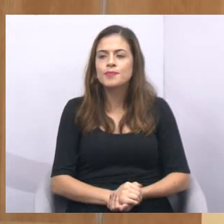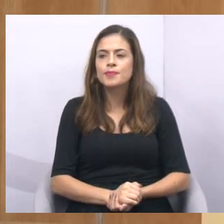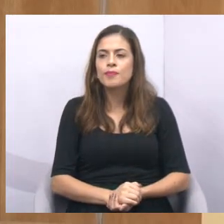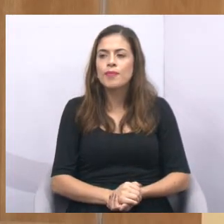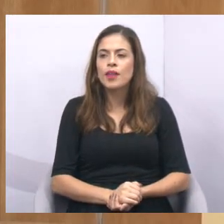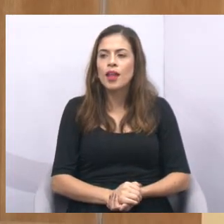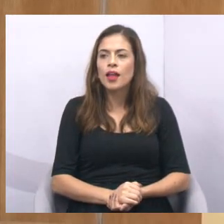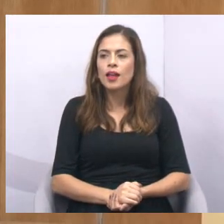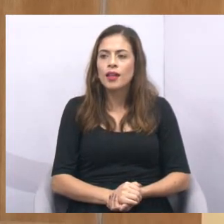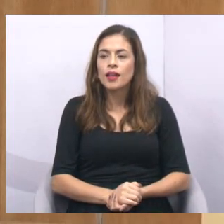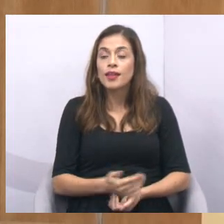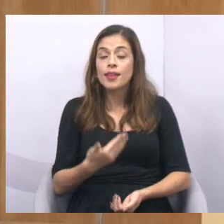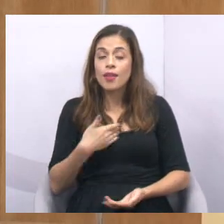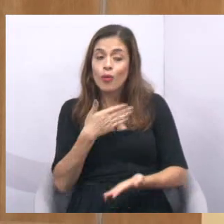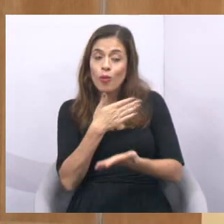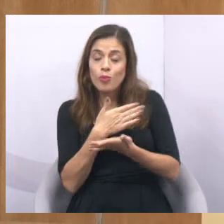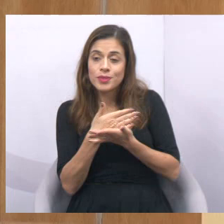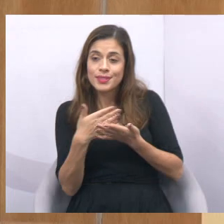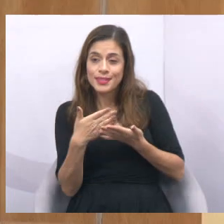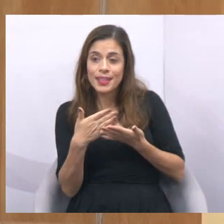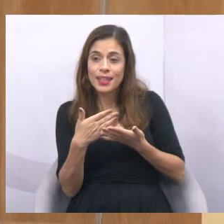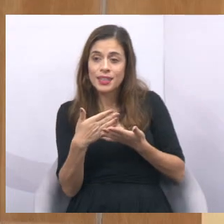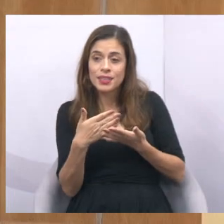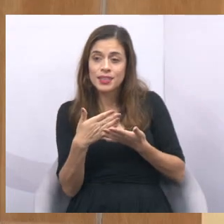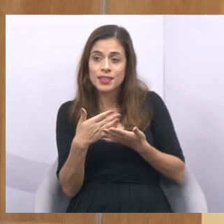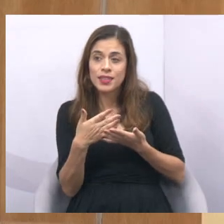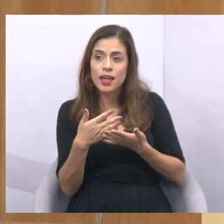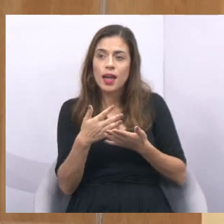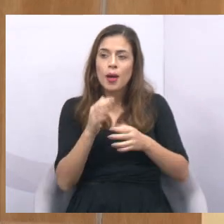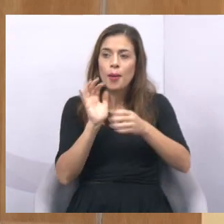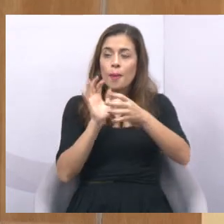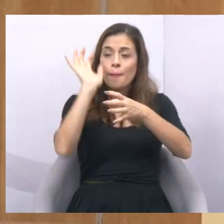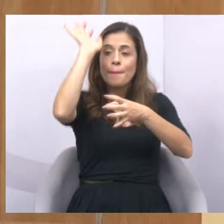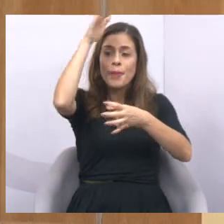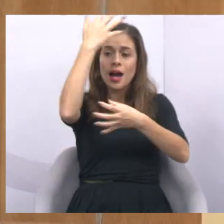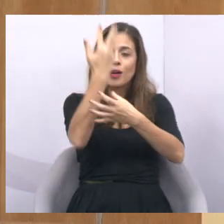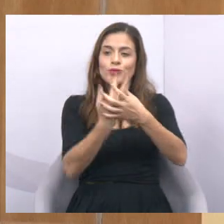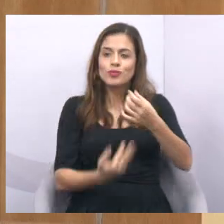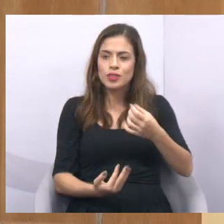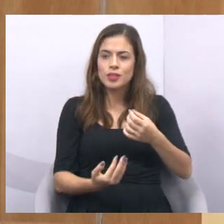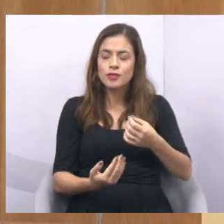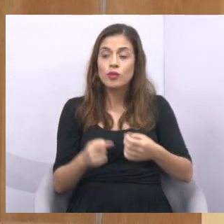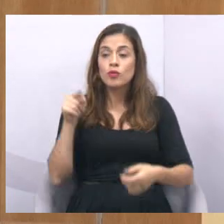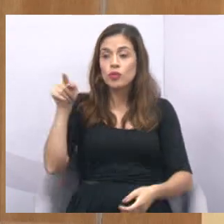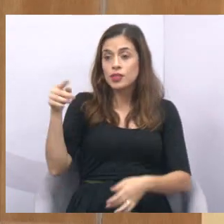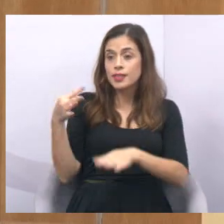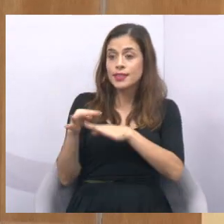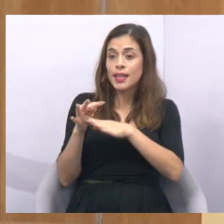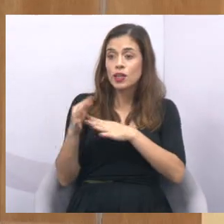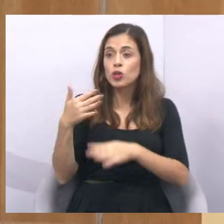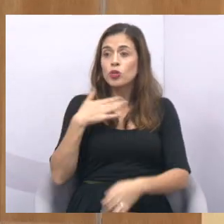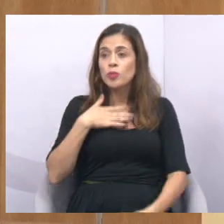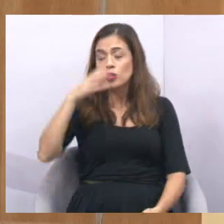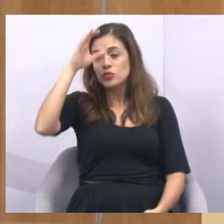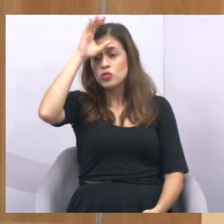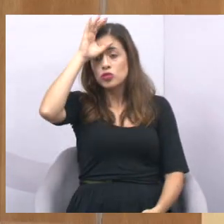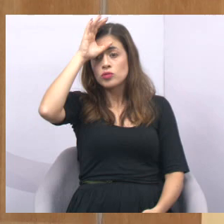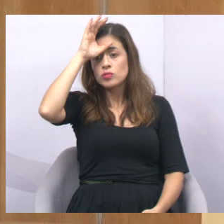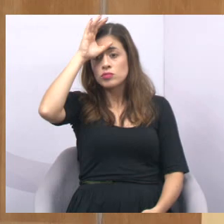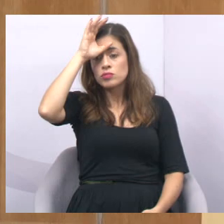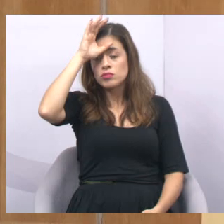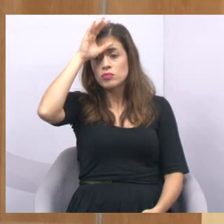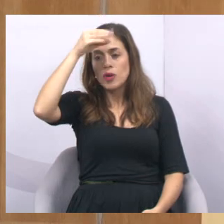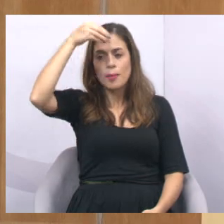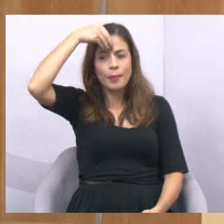idade, e você foi técnico do meu tio, que é padrinho. Eu não venho de uma família de esportistas. Meu tio